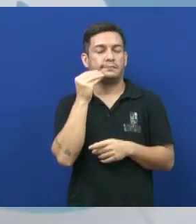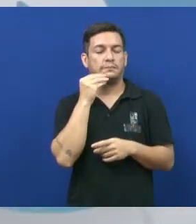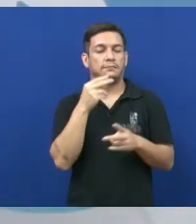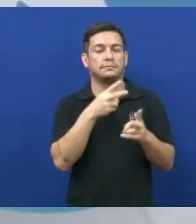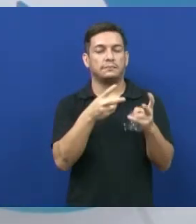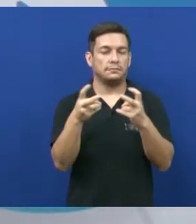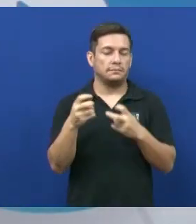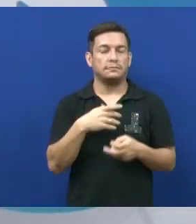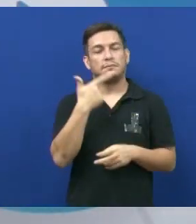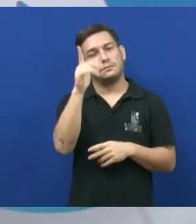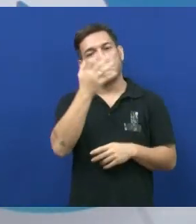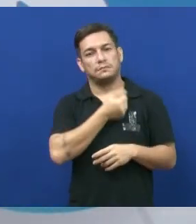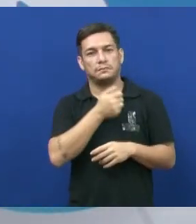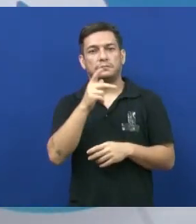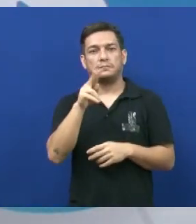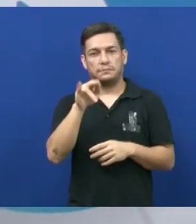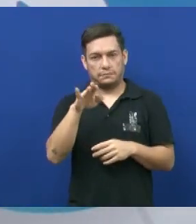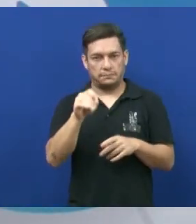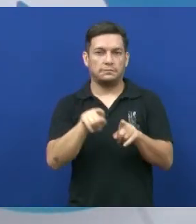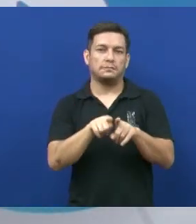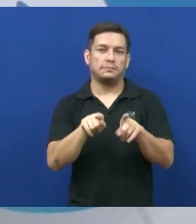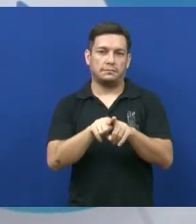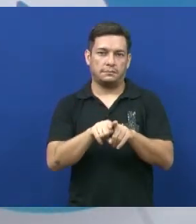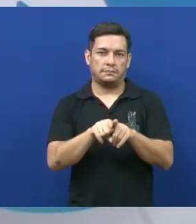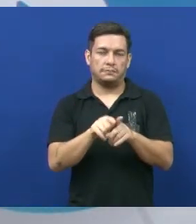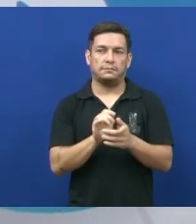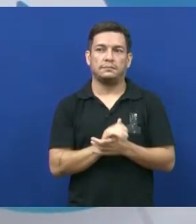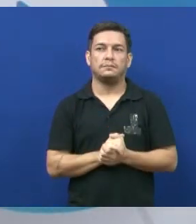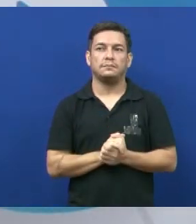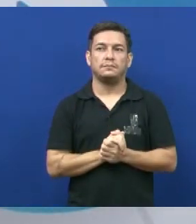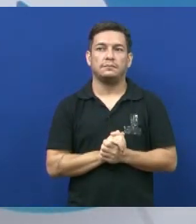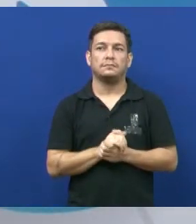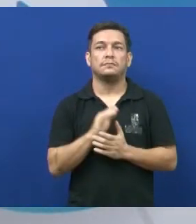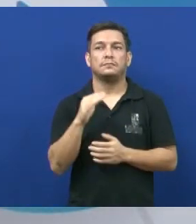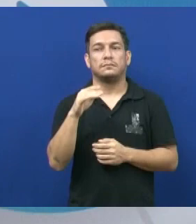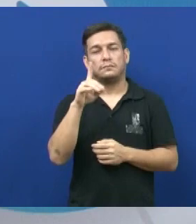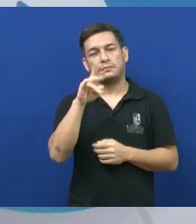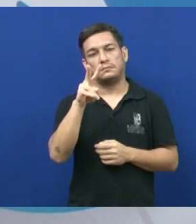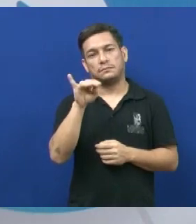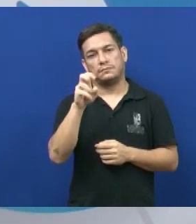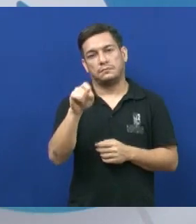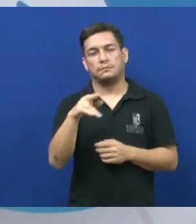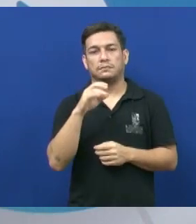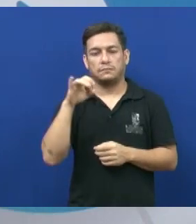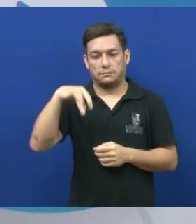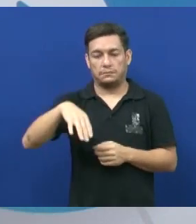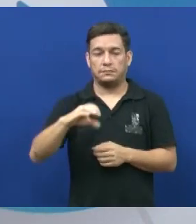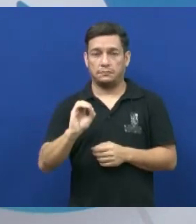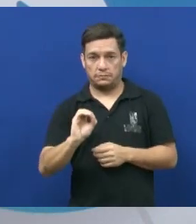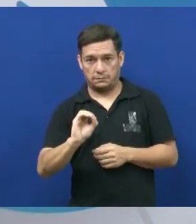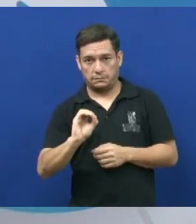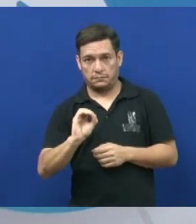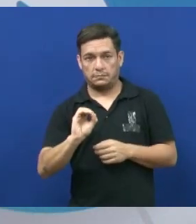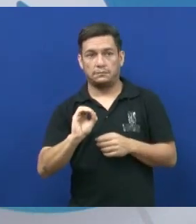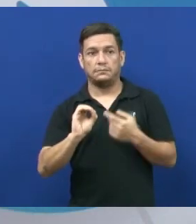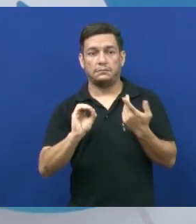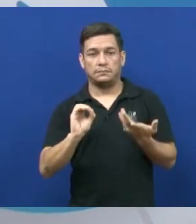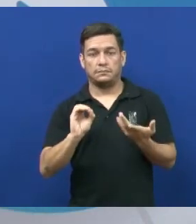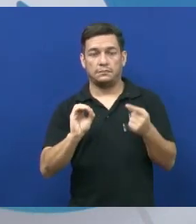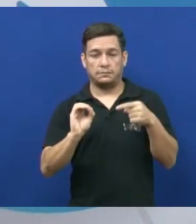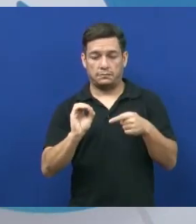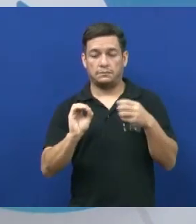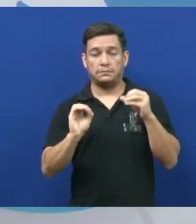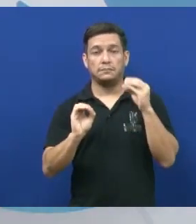reconhecer outros números primos também, tá bom? Quando uma divisão com resto zero, nesse caso, pessoal, se